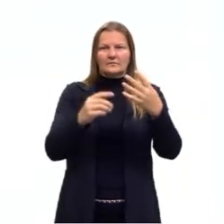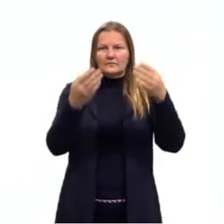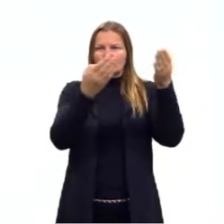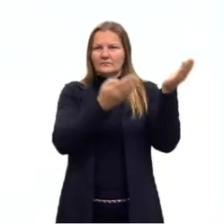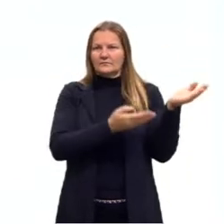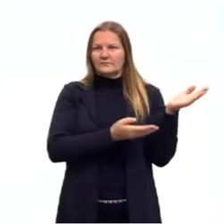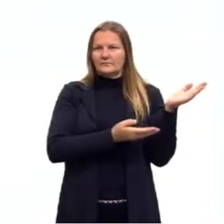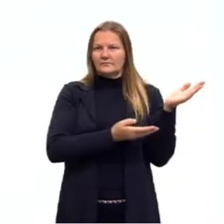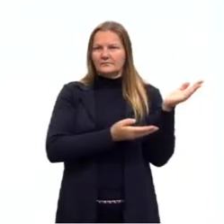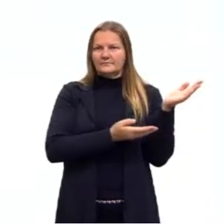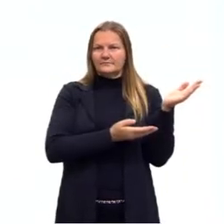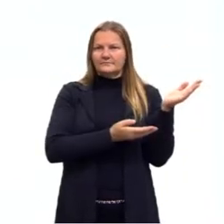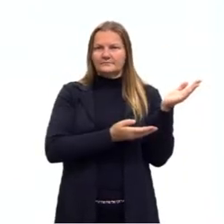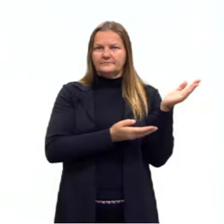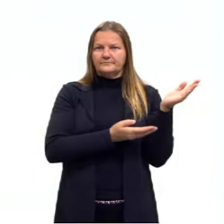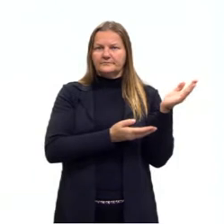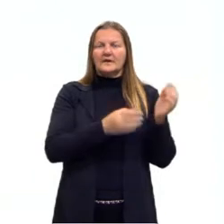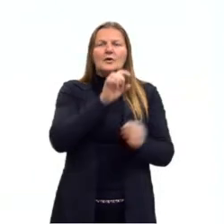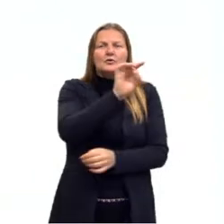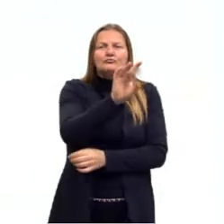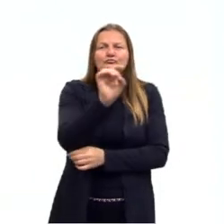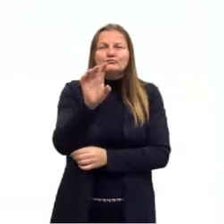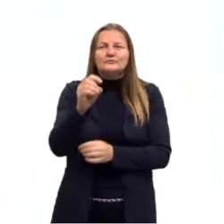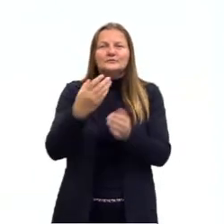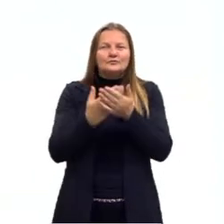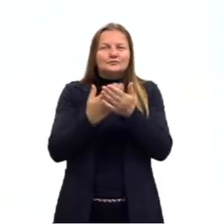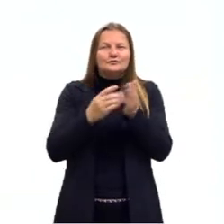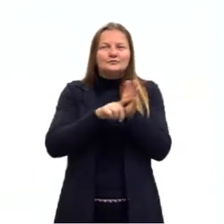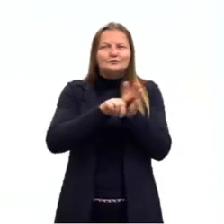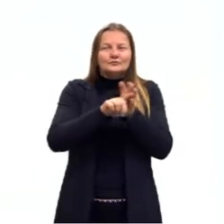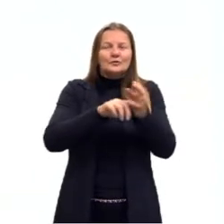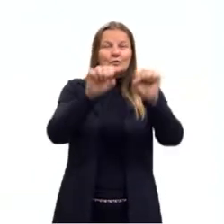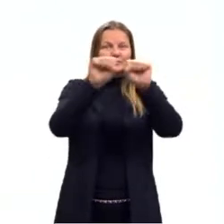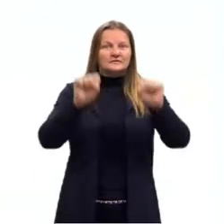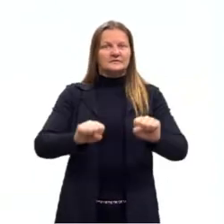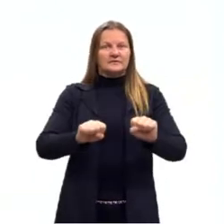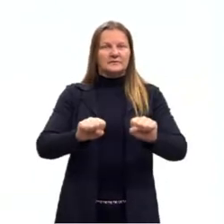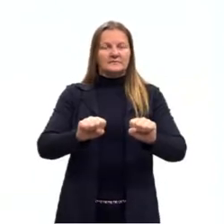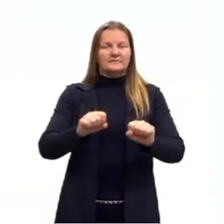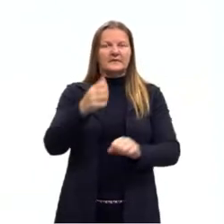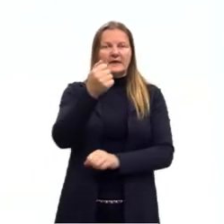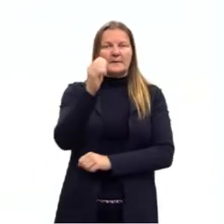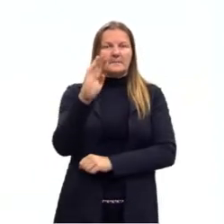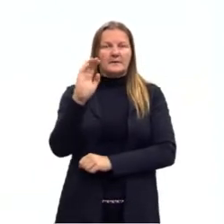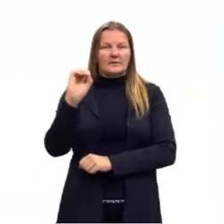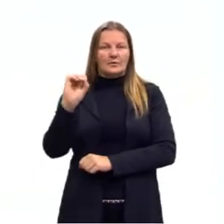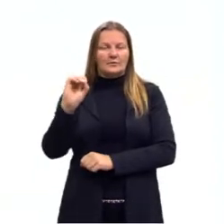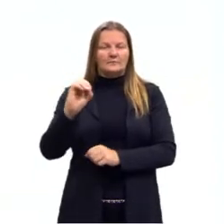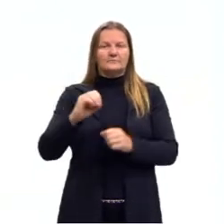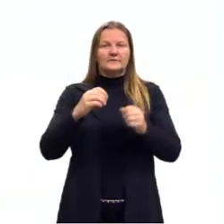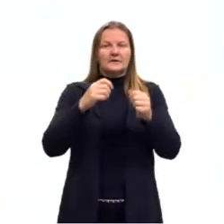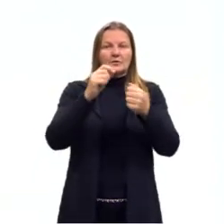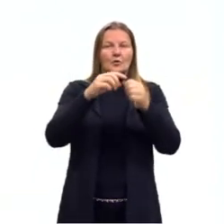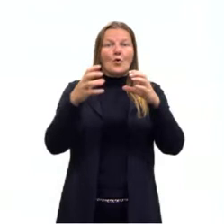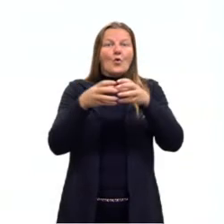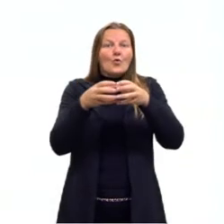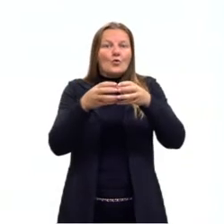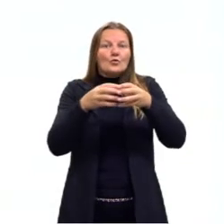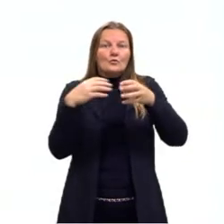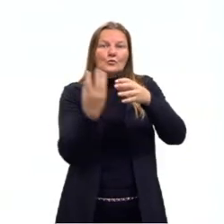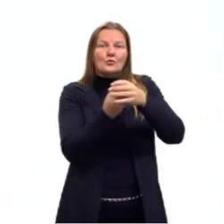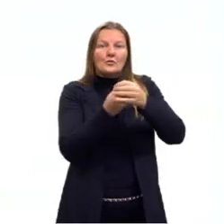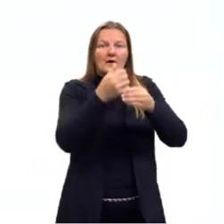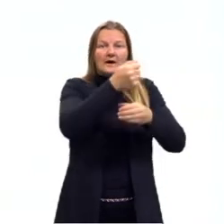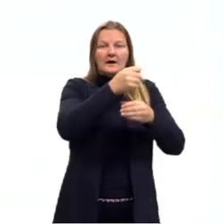bom vamos falar um pouquinho deles o sistema ABO Então esse sistema ele vai compreender o grupo A grupo